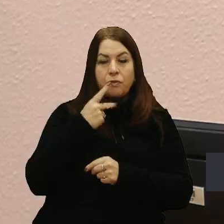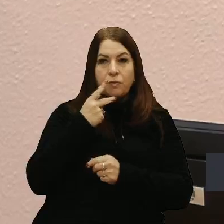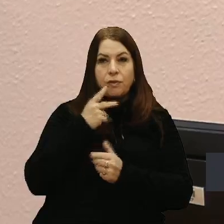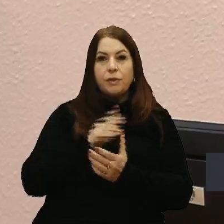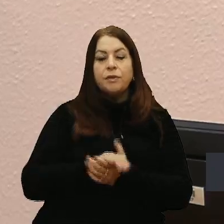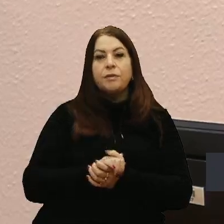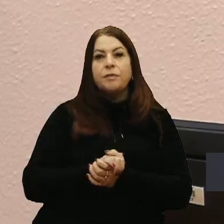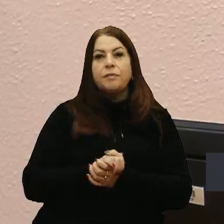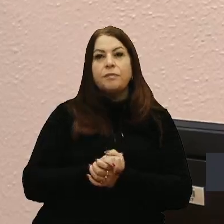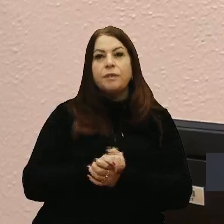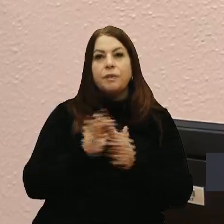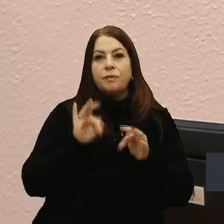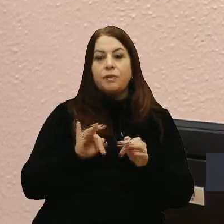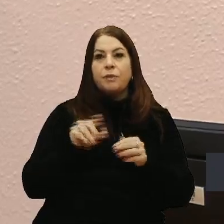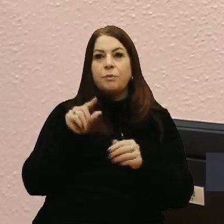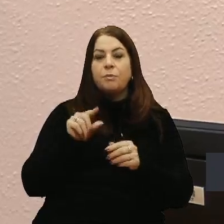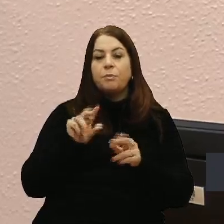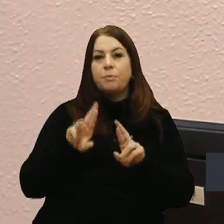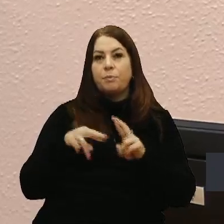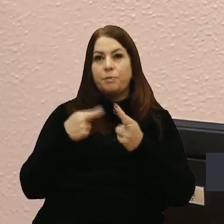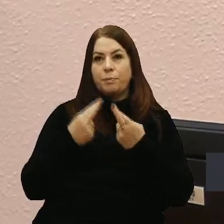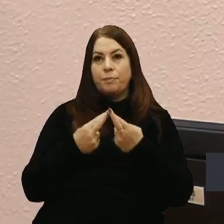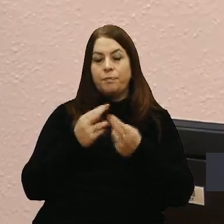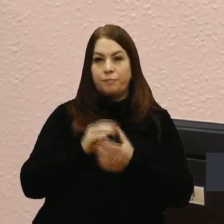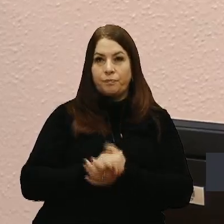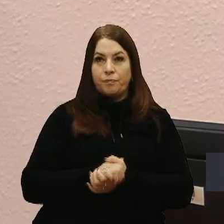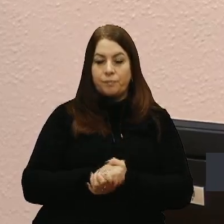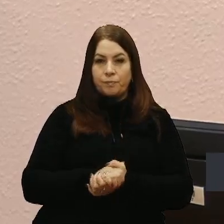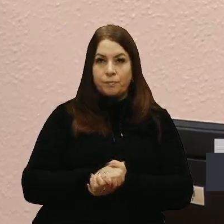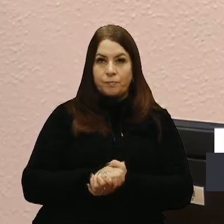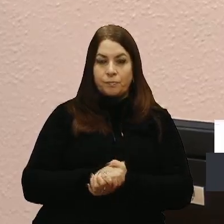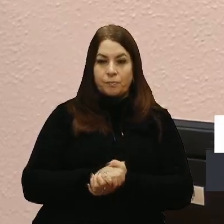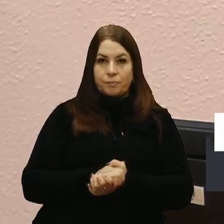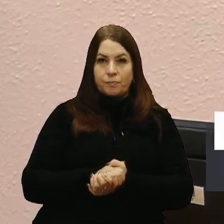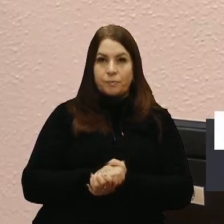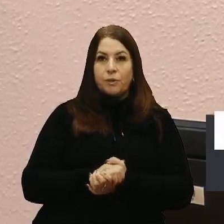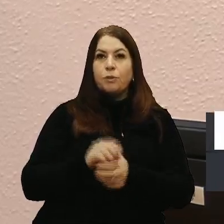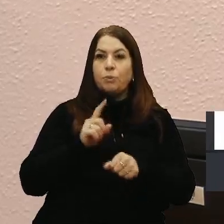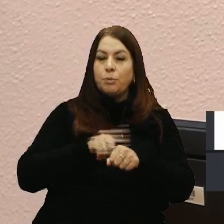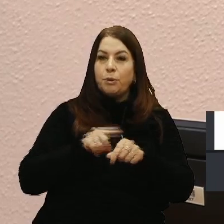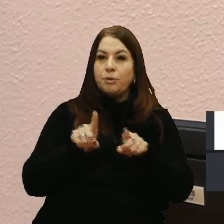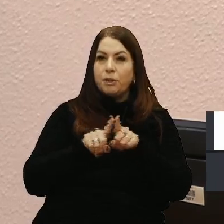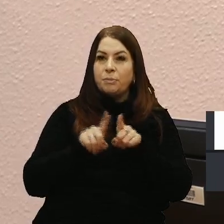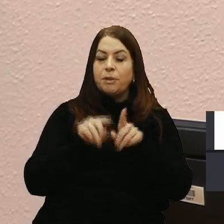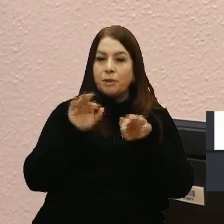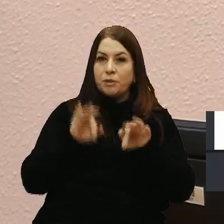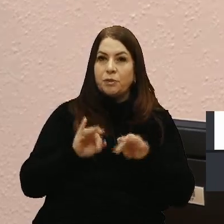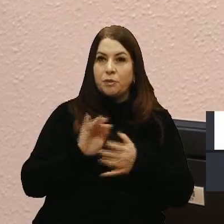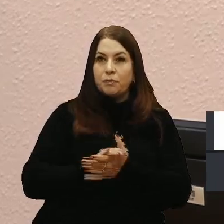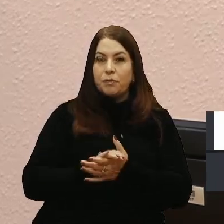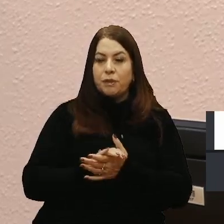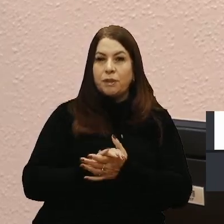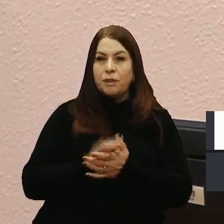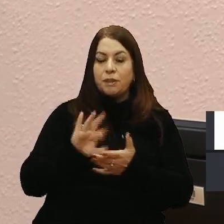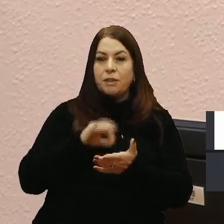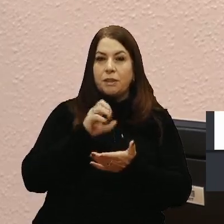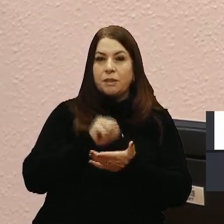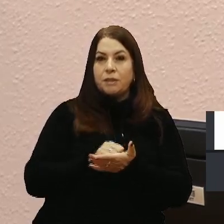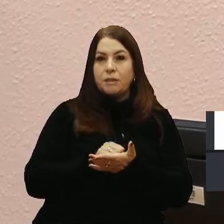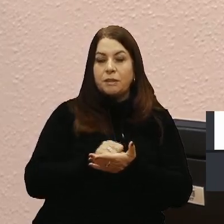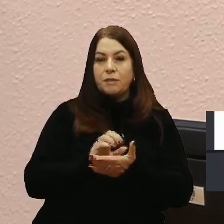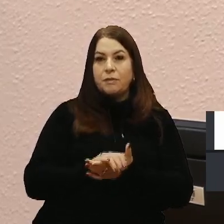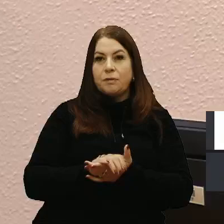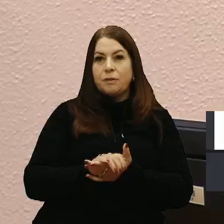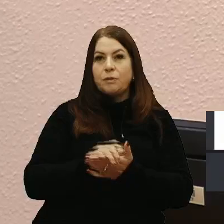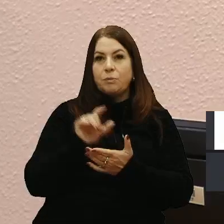vereadores inscritos, está encerrada as pequenas comunicações, momento também que a gente encerra as inscrições para